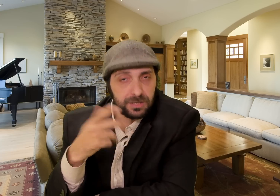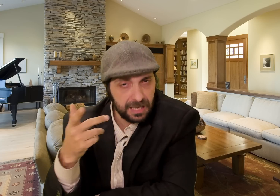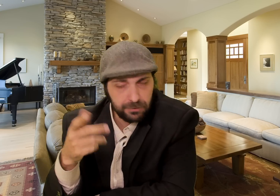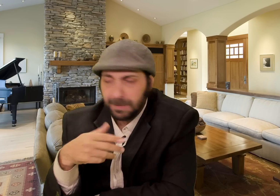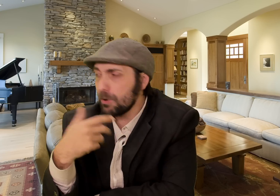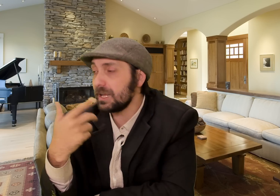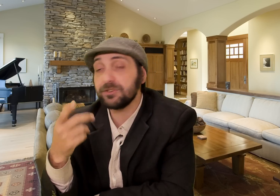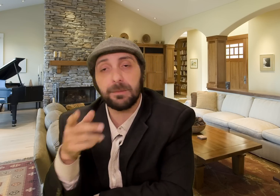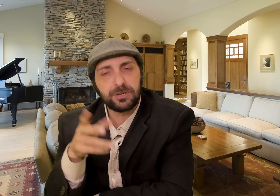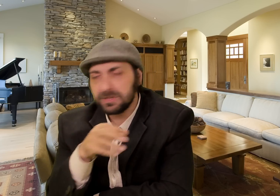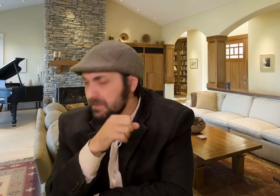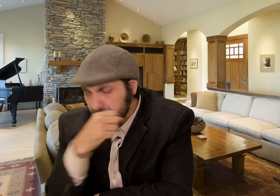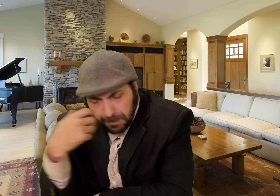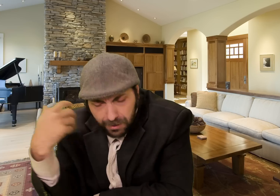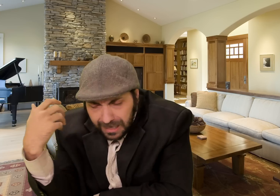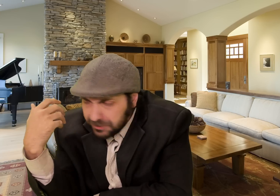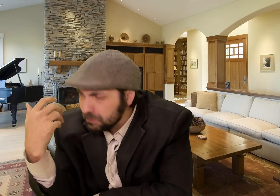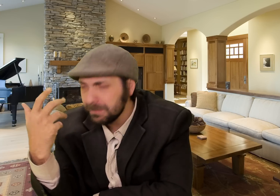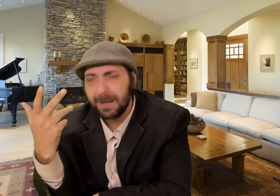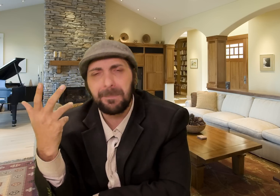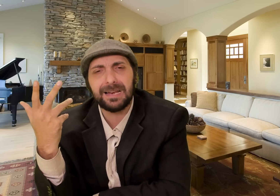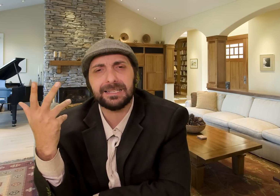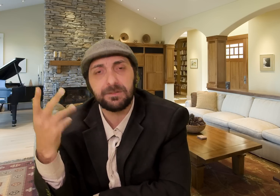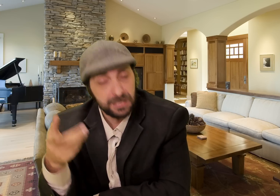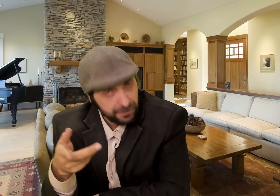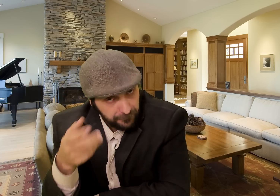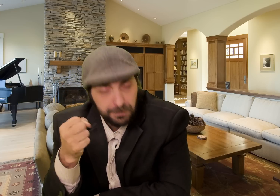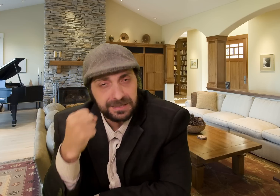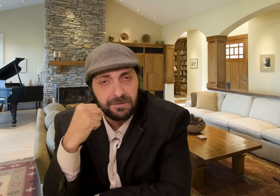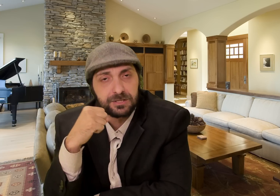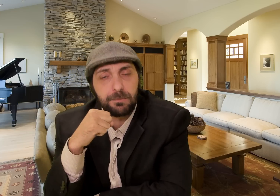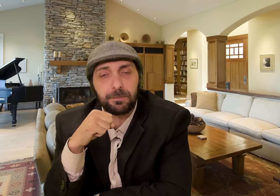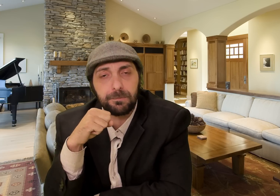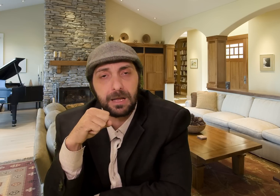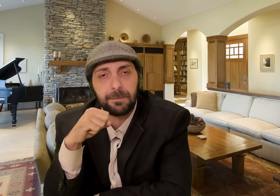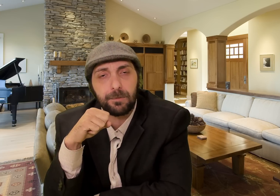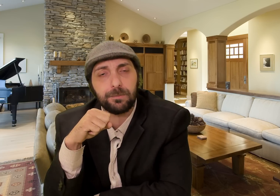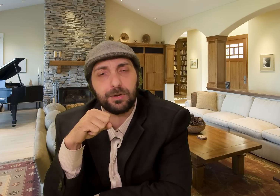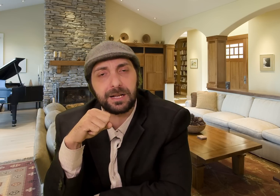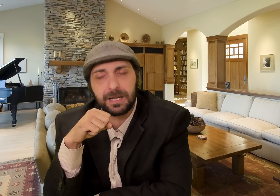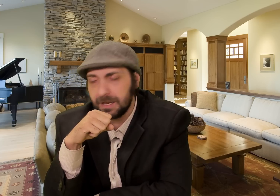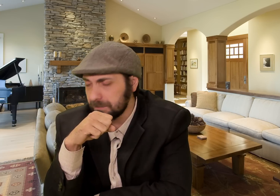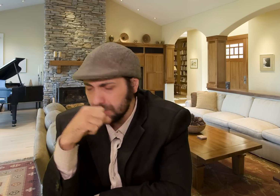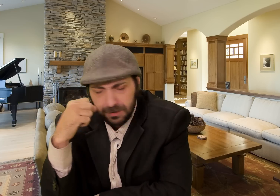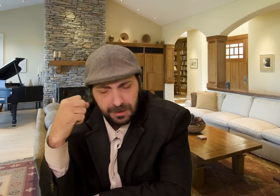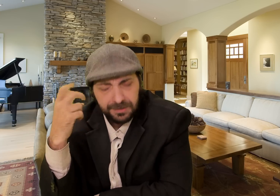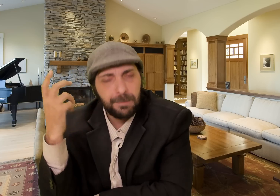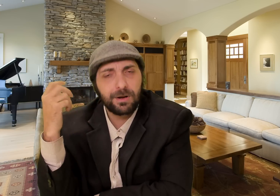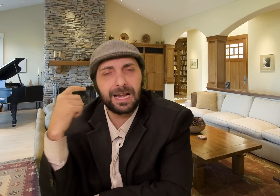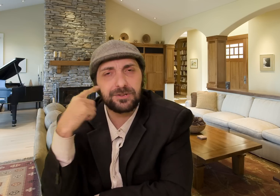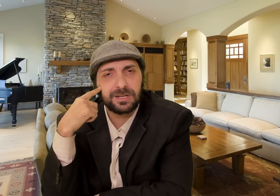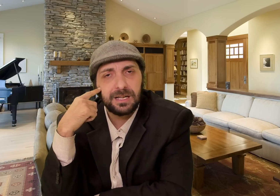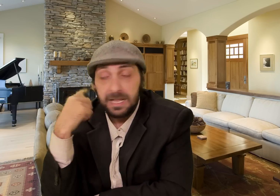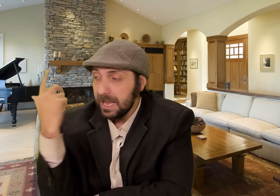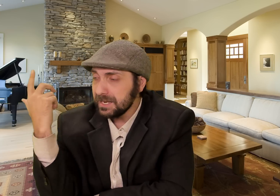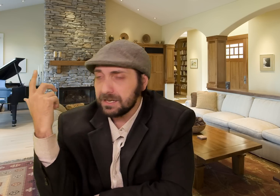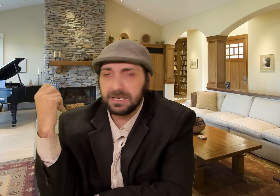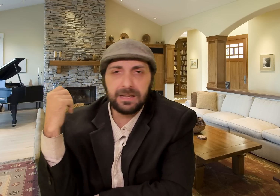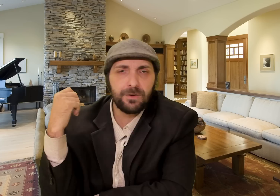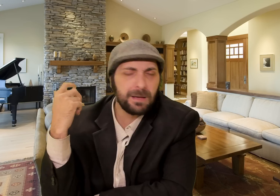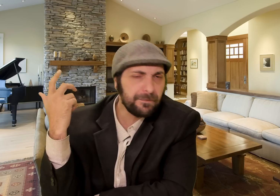positivamente claro democraticamente uma intervenção democrática coisa mais bela que tem você vira uma intervenção democrática